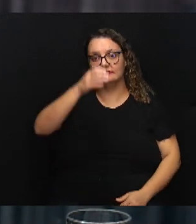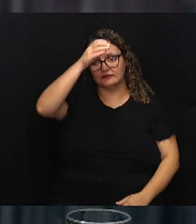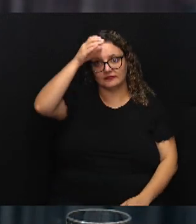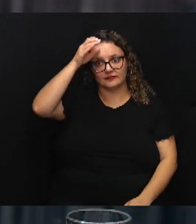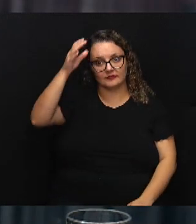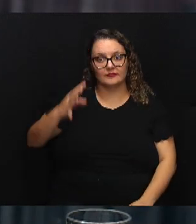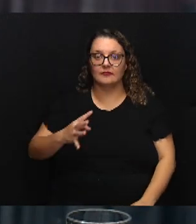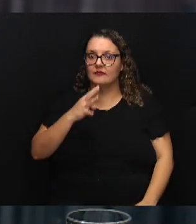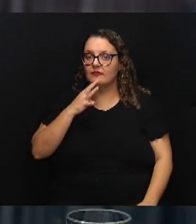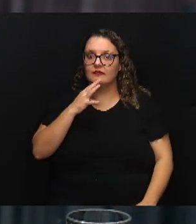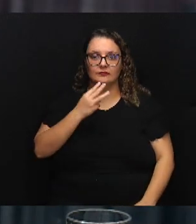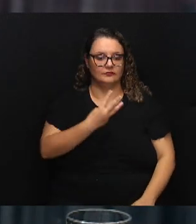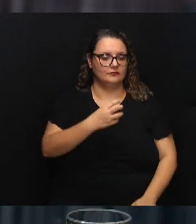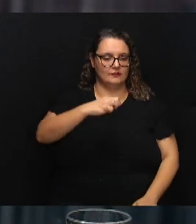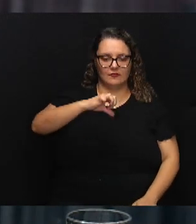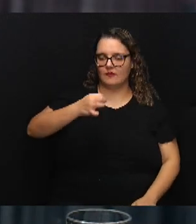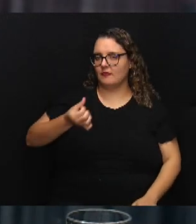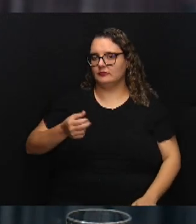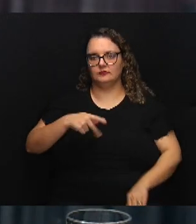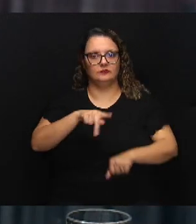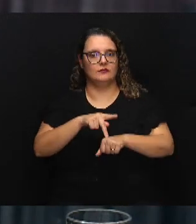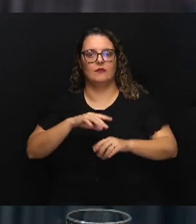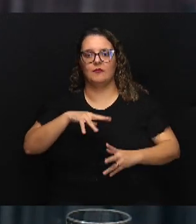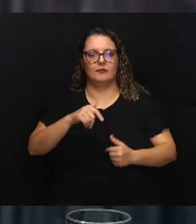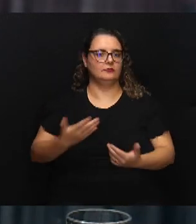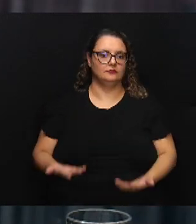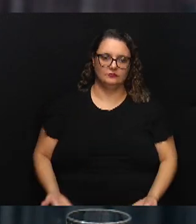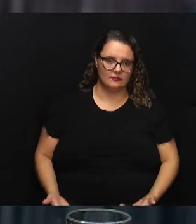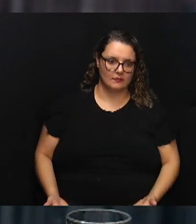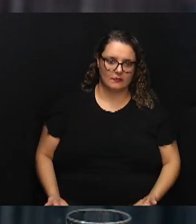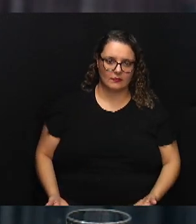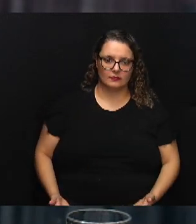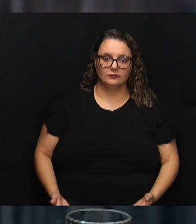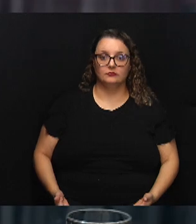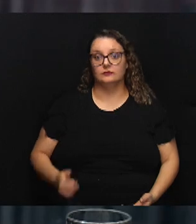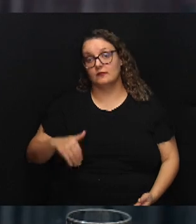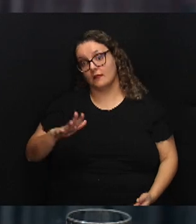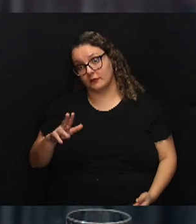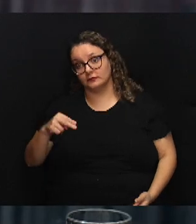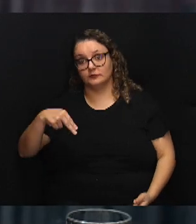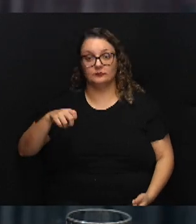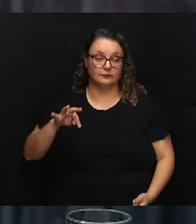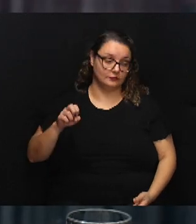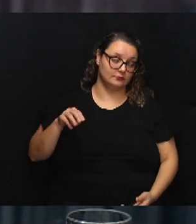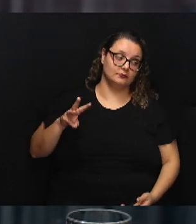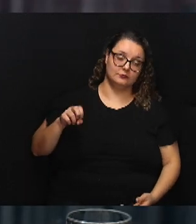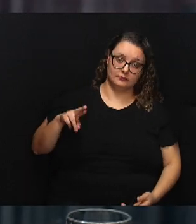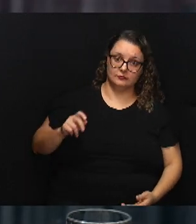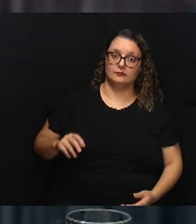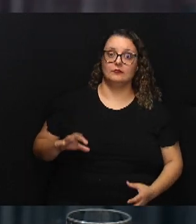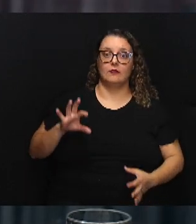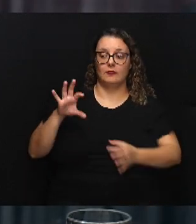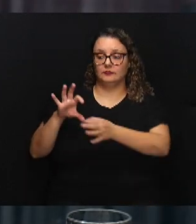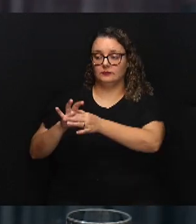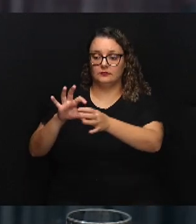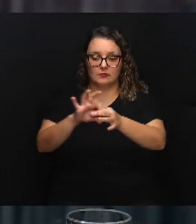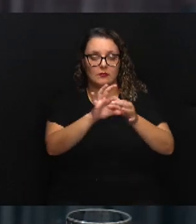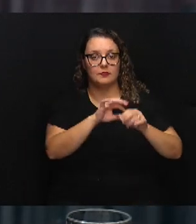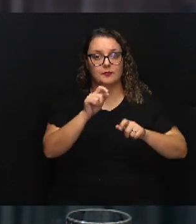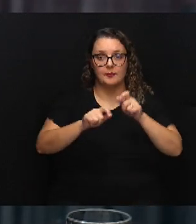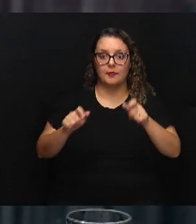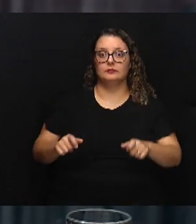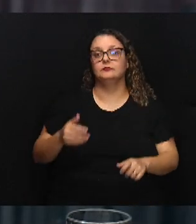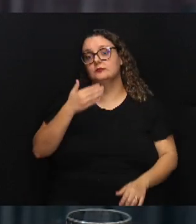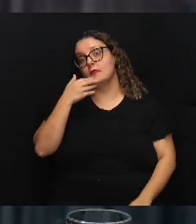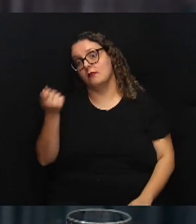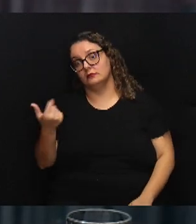conhecer os 396 países do mundo. Assim, hoje é muito mais um network, uma conexão global com pessoas que sabem melhor